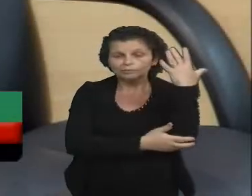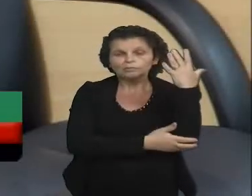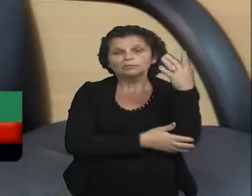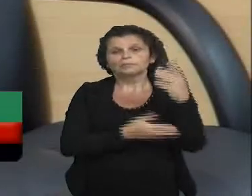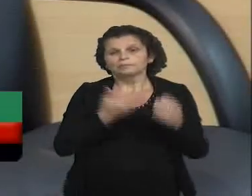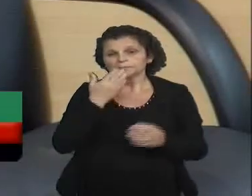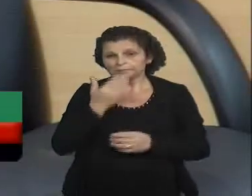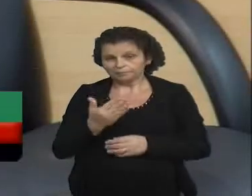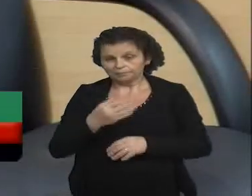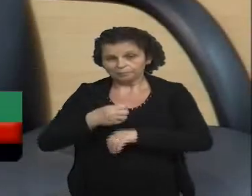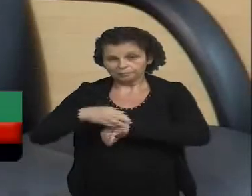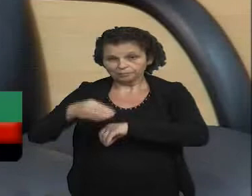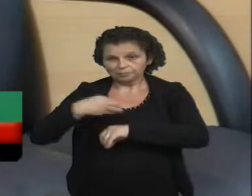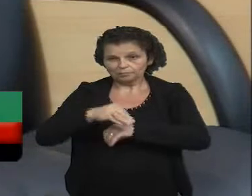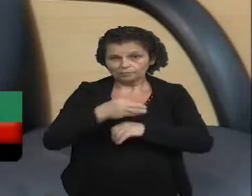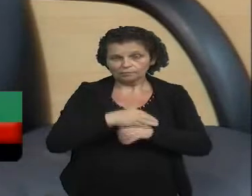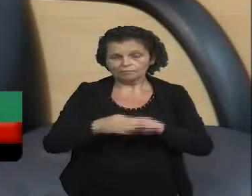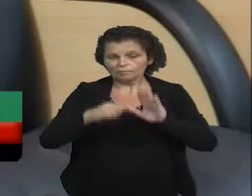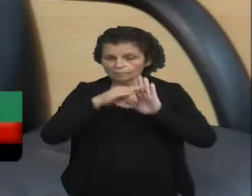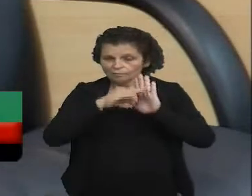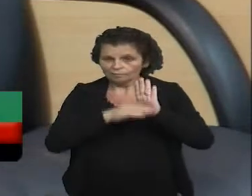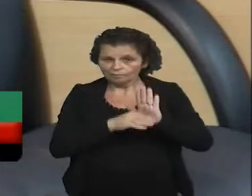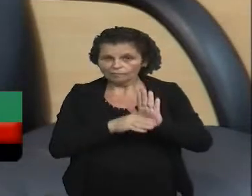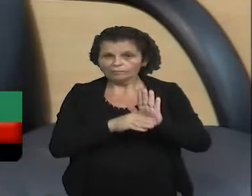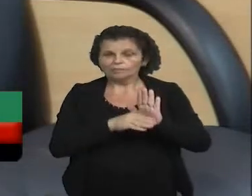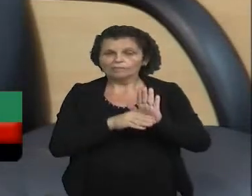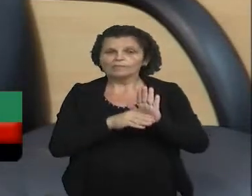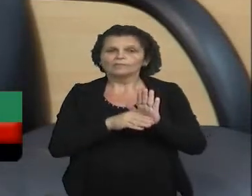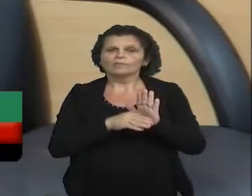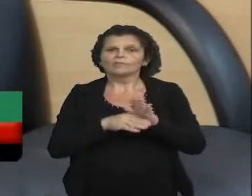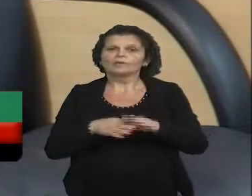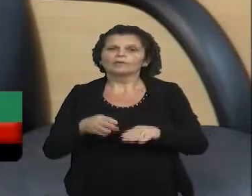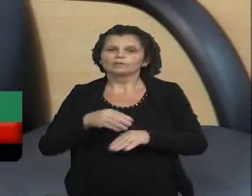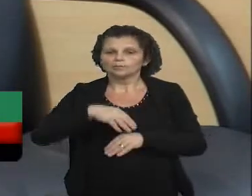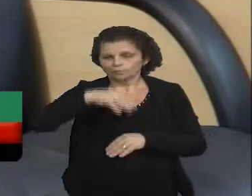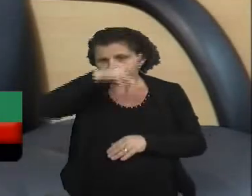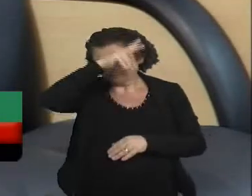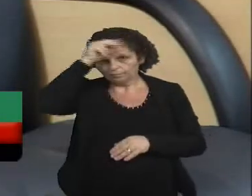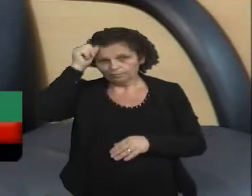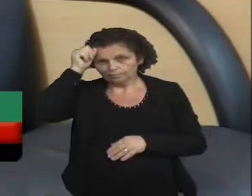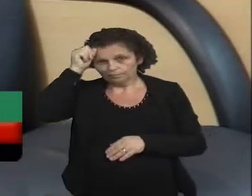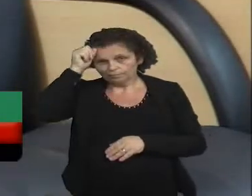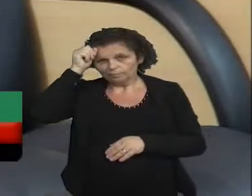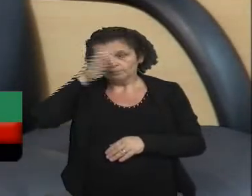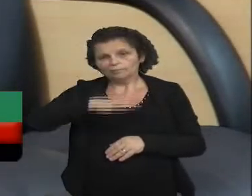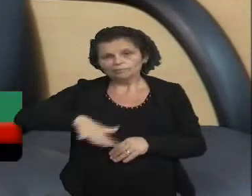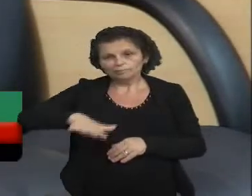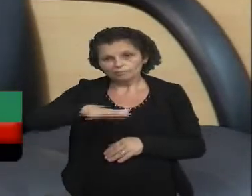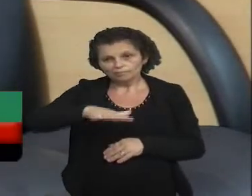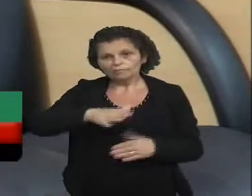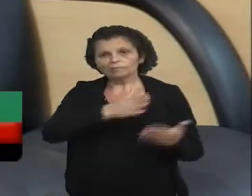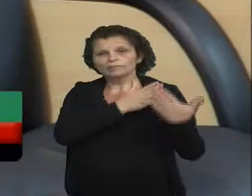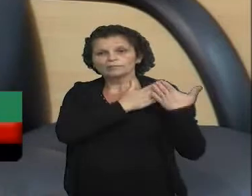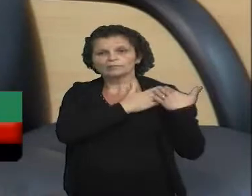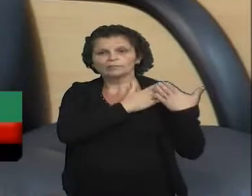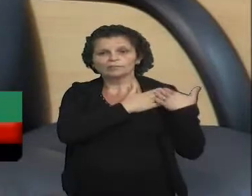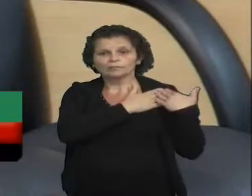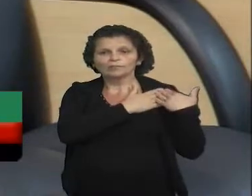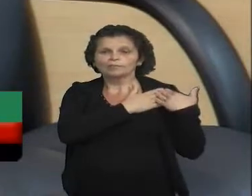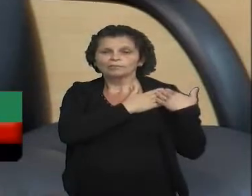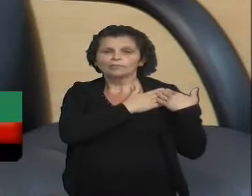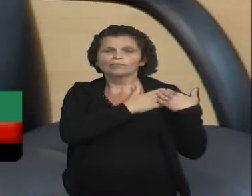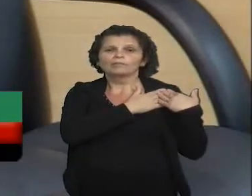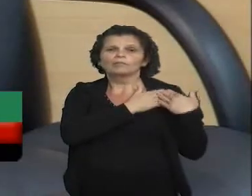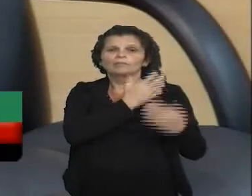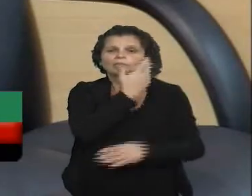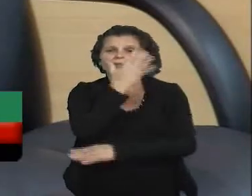Indica-se à mesa, observadas as formalidades regimentais, que seja enviado ofício ao senhor prefeito, para que determine ao setor competente de